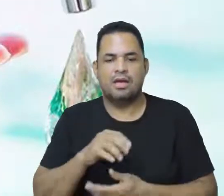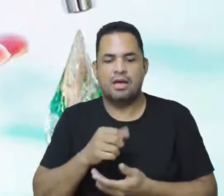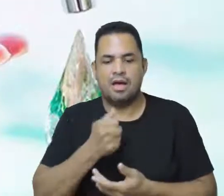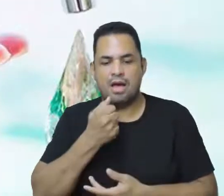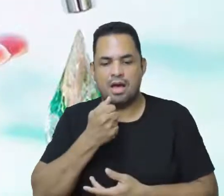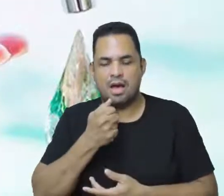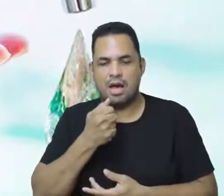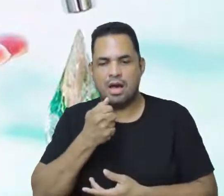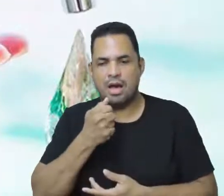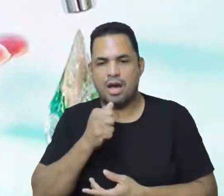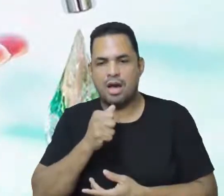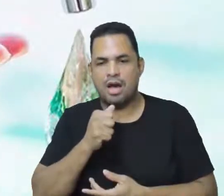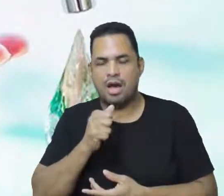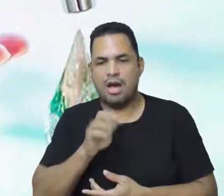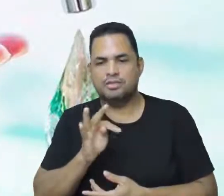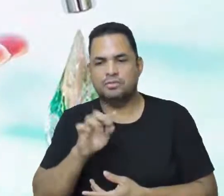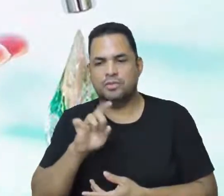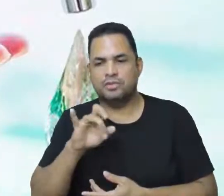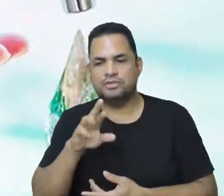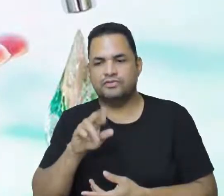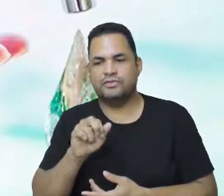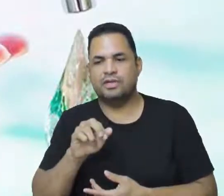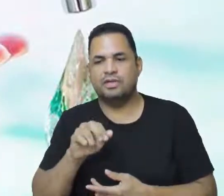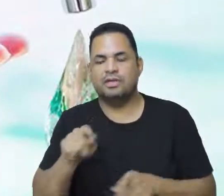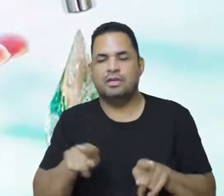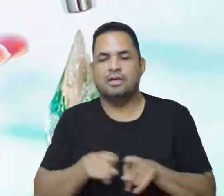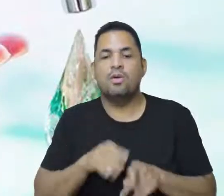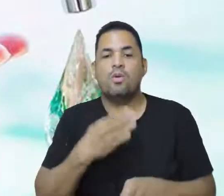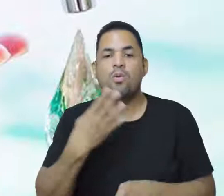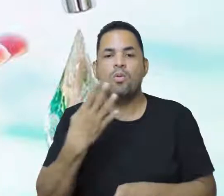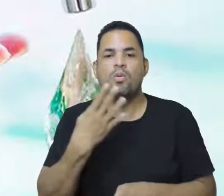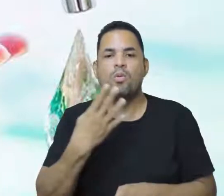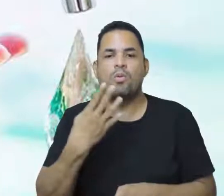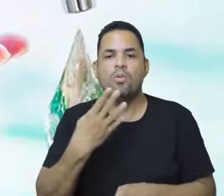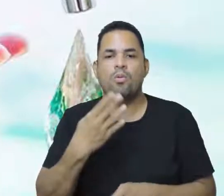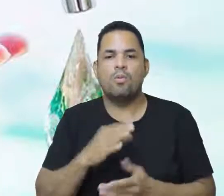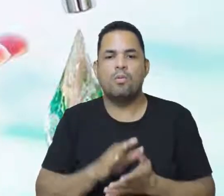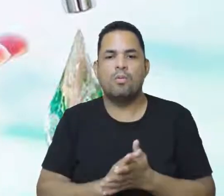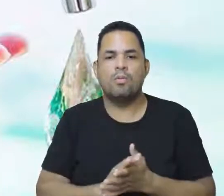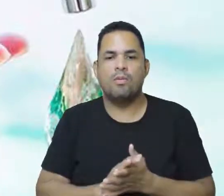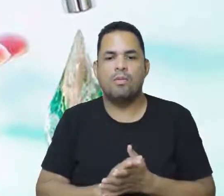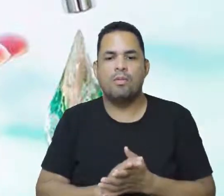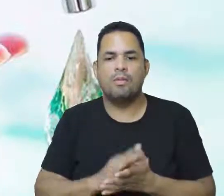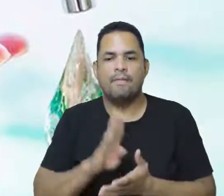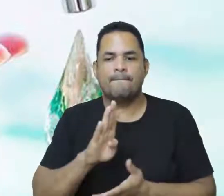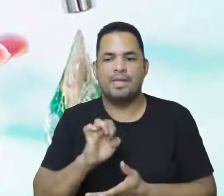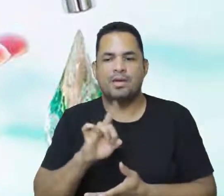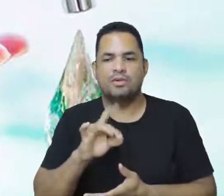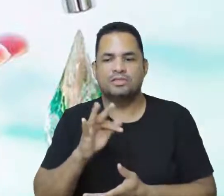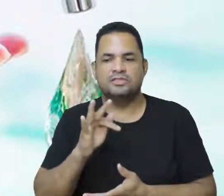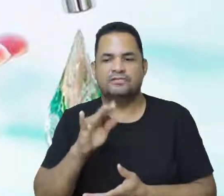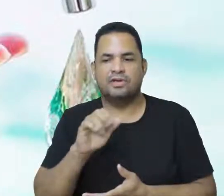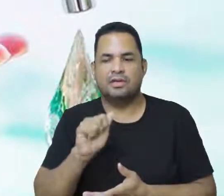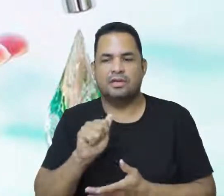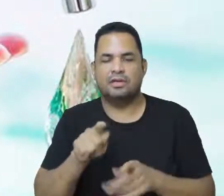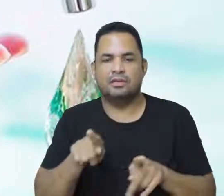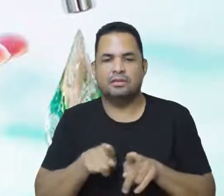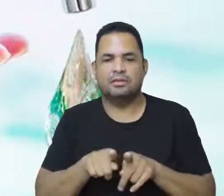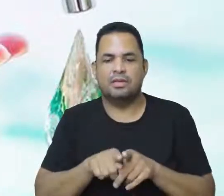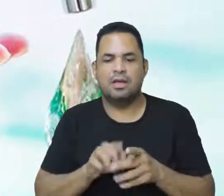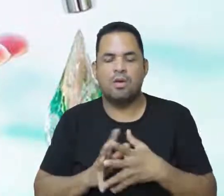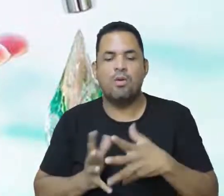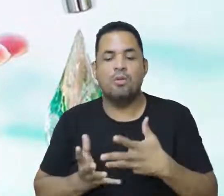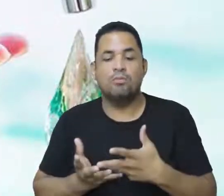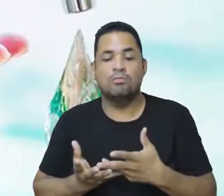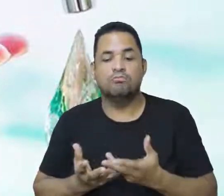quem é o quarto professor Arimateia? É a biosfera, no qual o homem